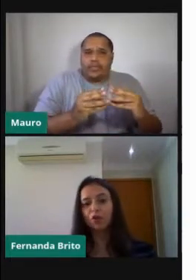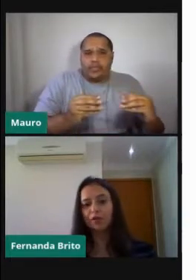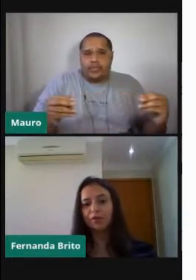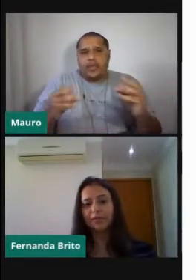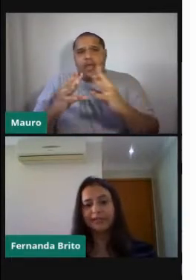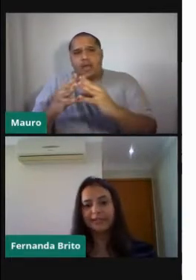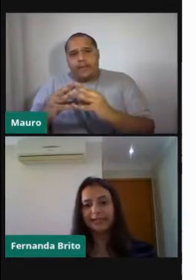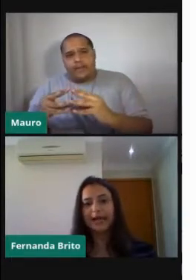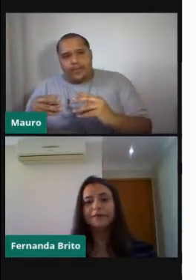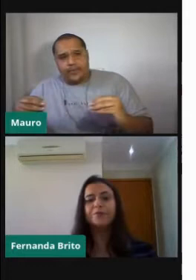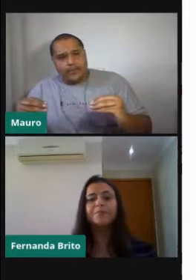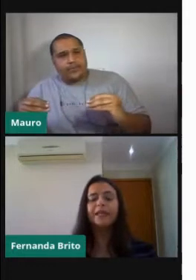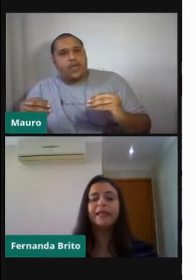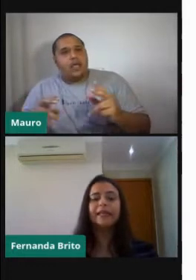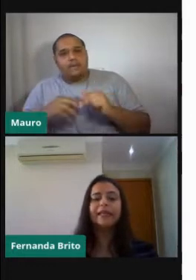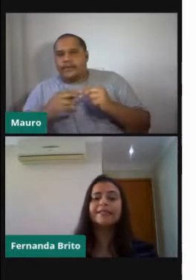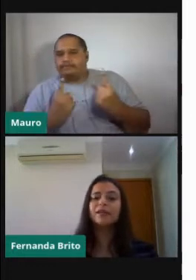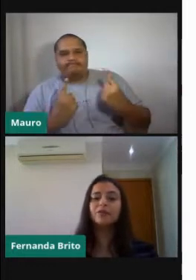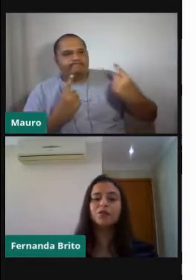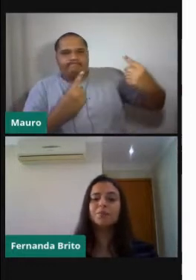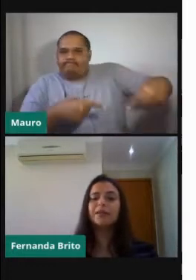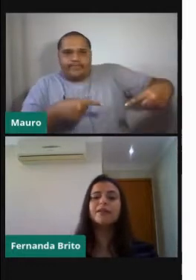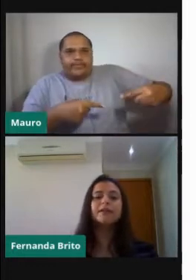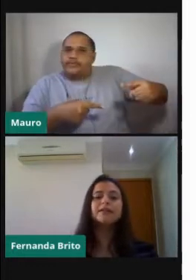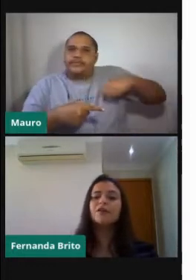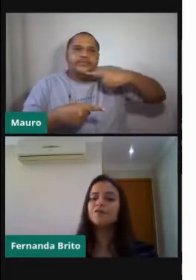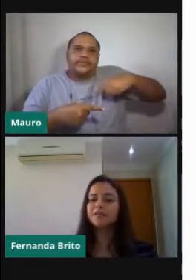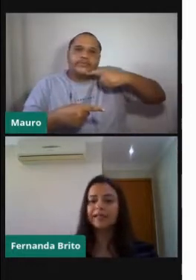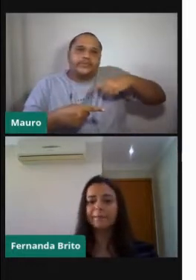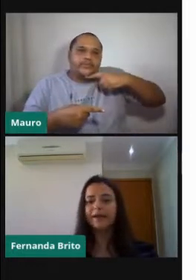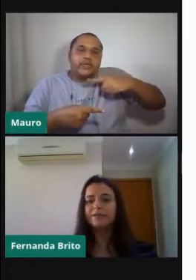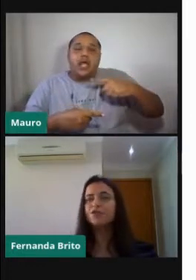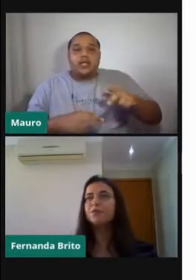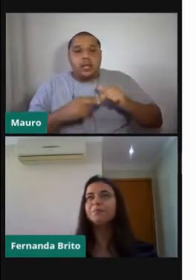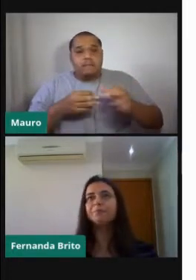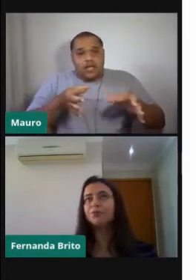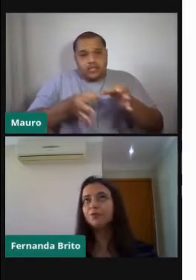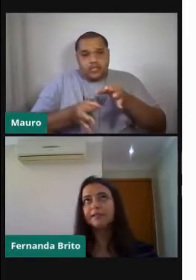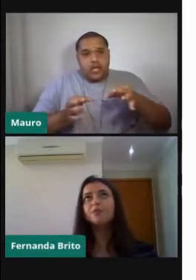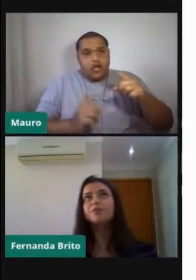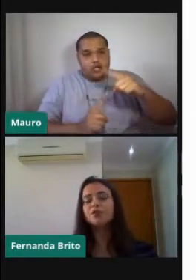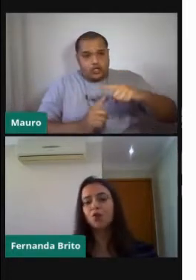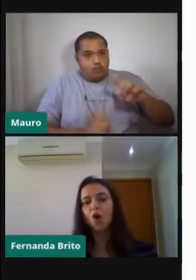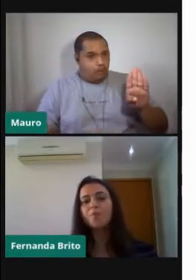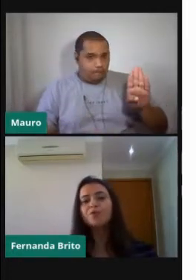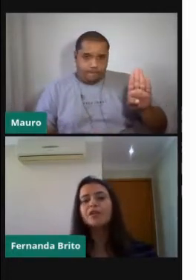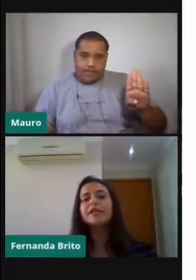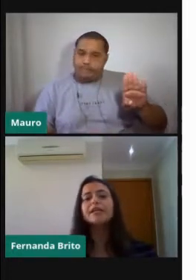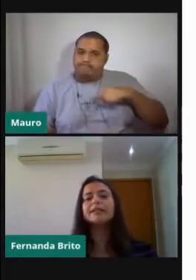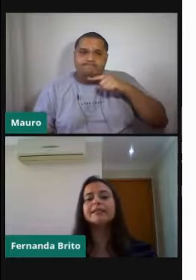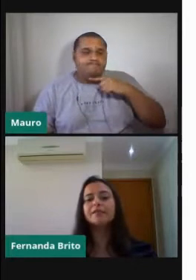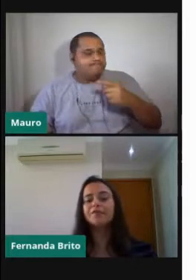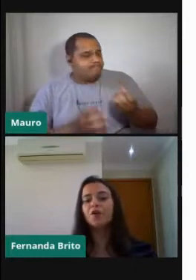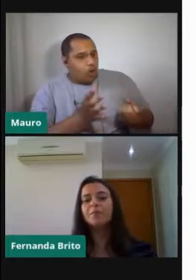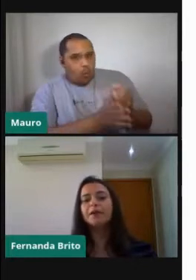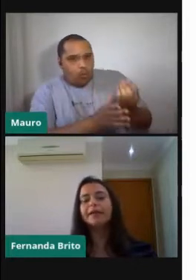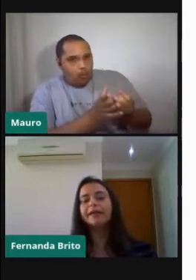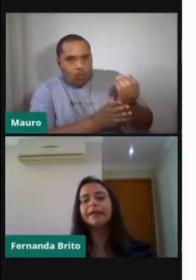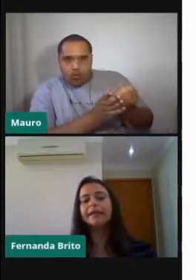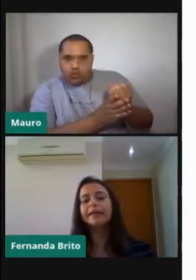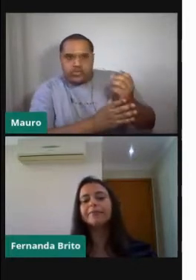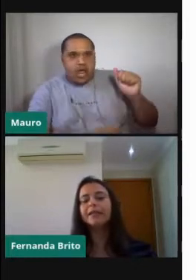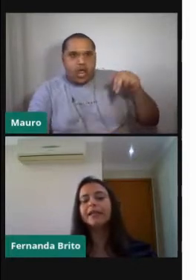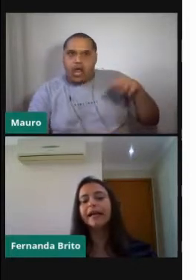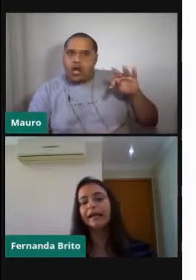efeito citotóxico necessário. As células B não vão ser capazes de produzir os anticorpos, né, e dessa